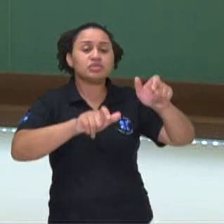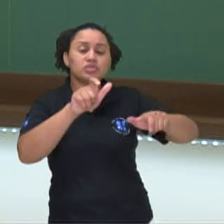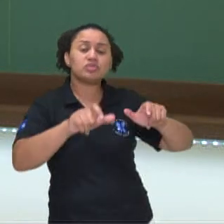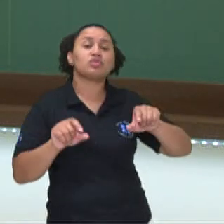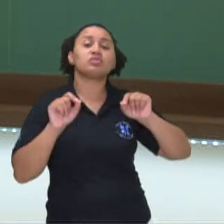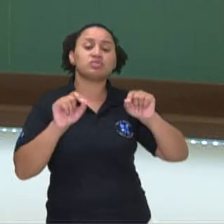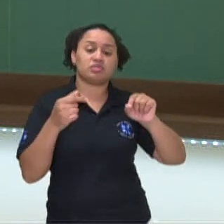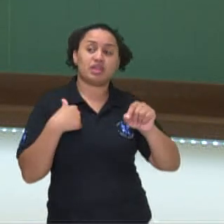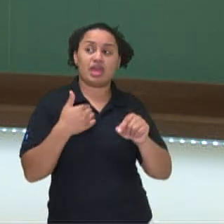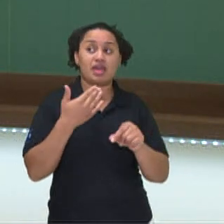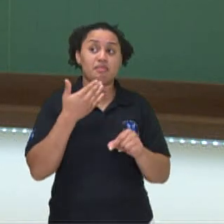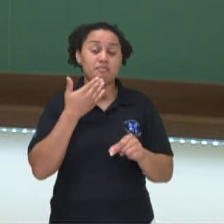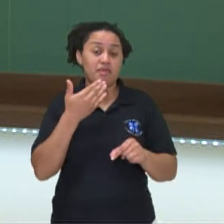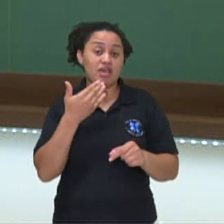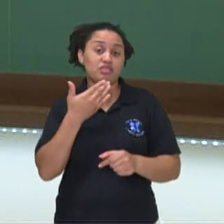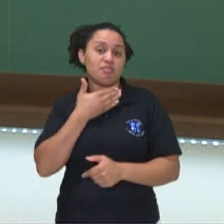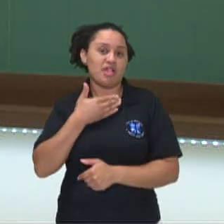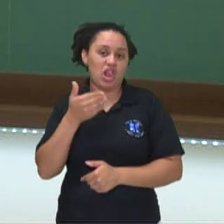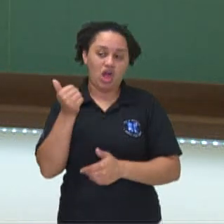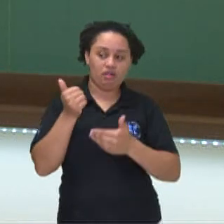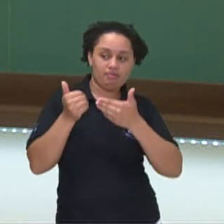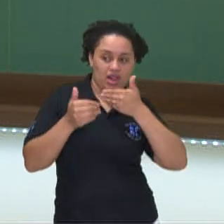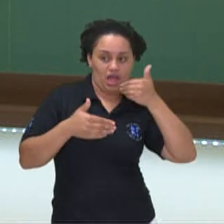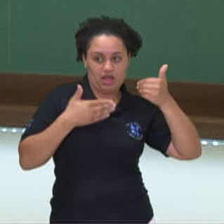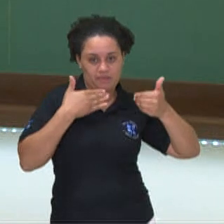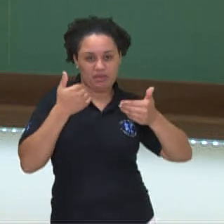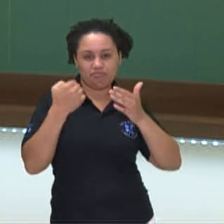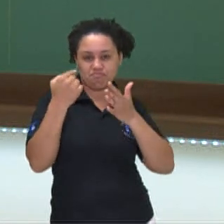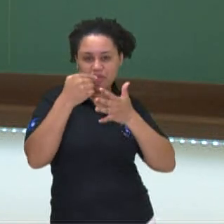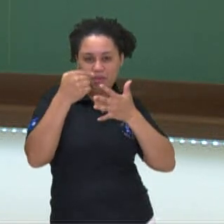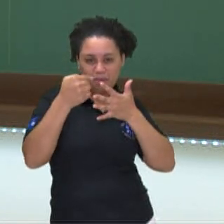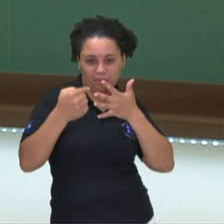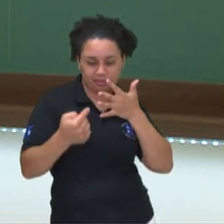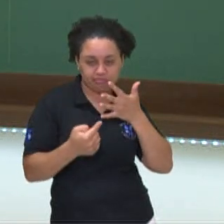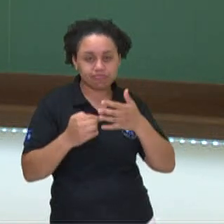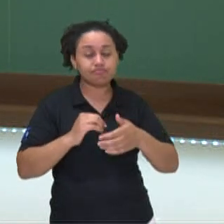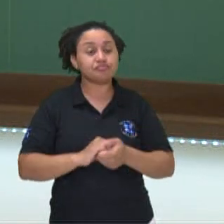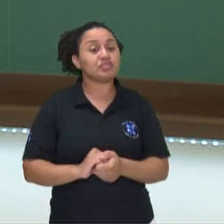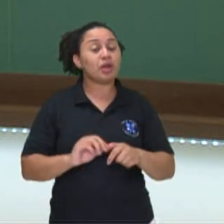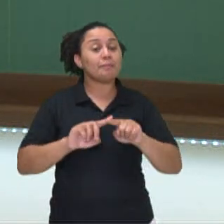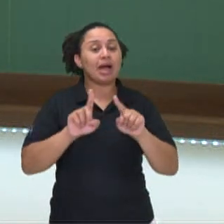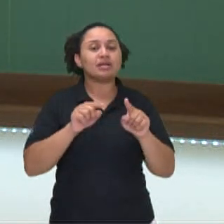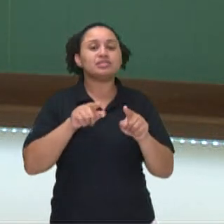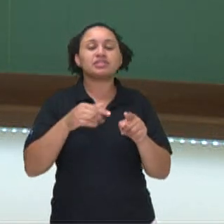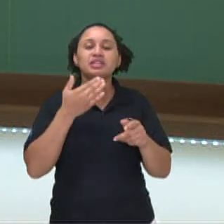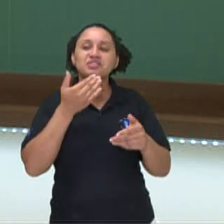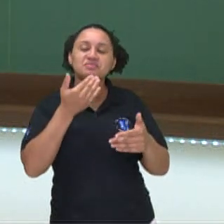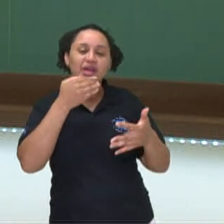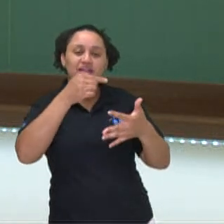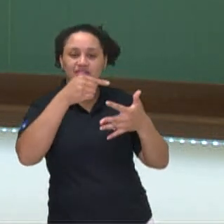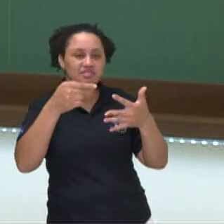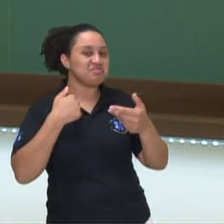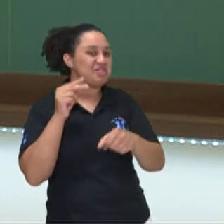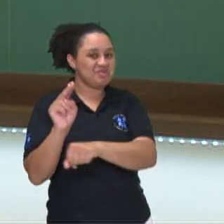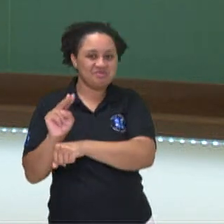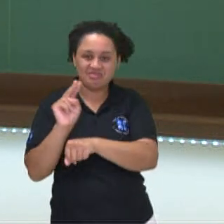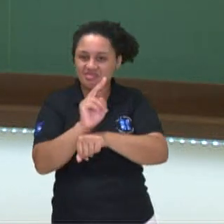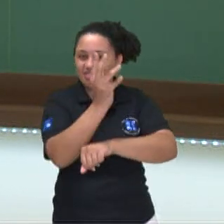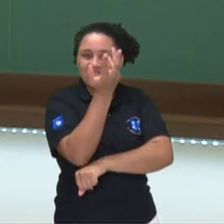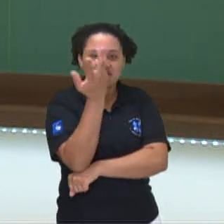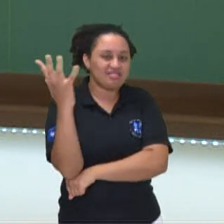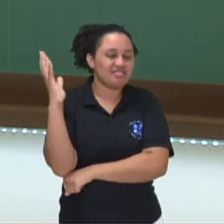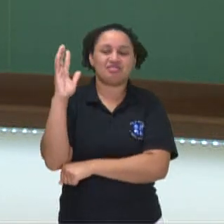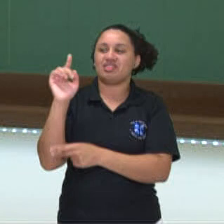sendo bastante exigentes. Mas essas exigências não estão diretamente ligadas à preservação ambiental ou